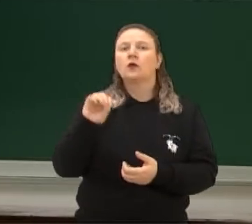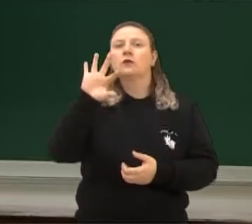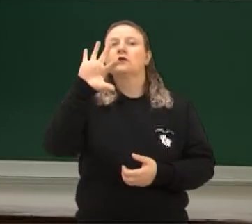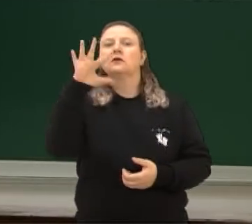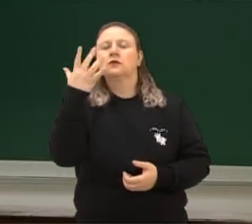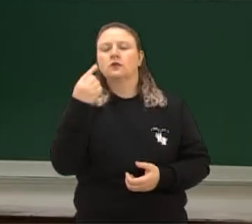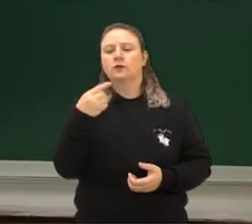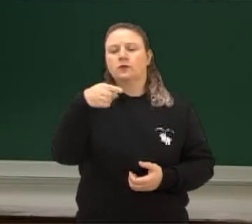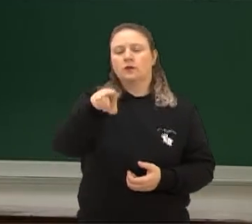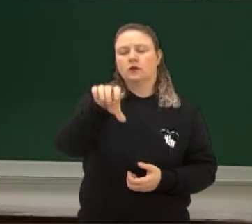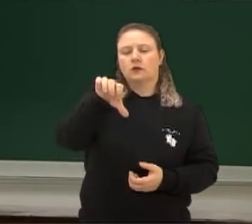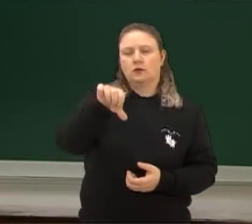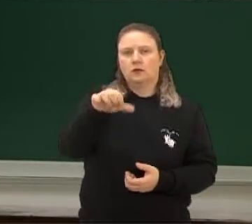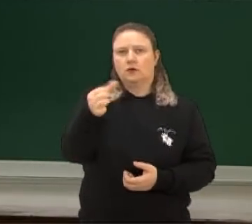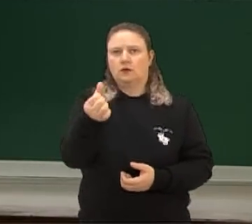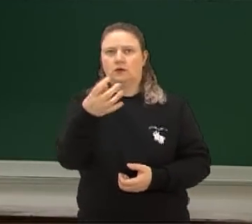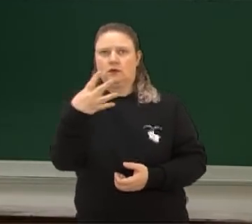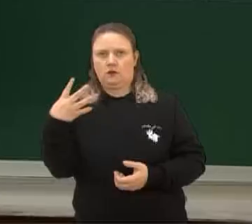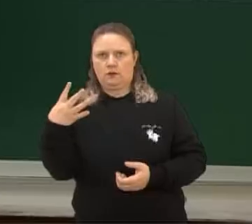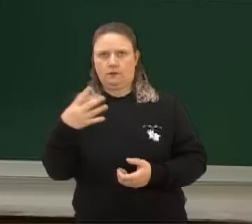em 1964.